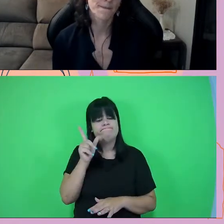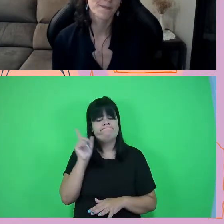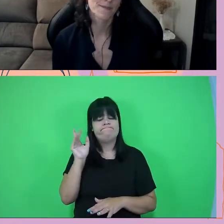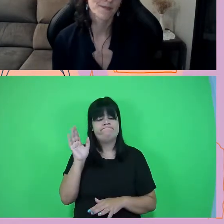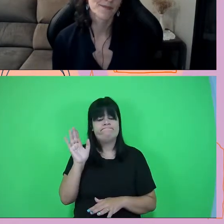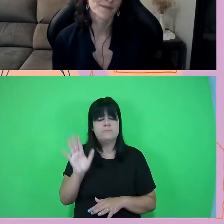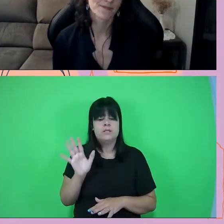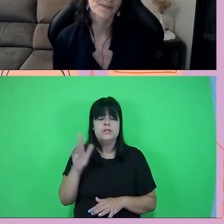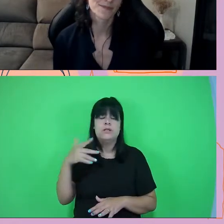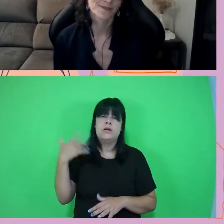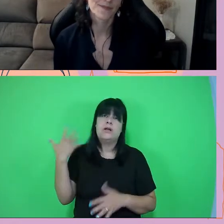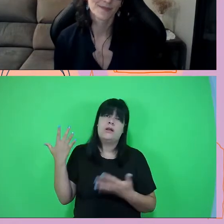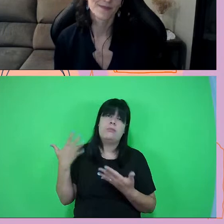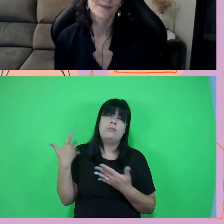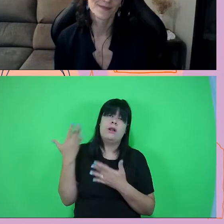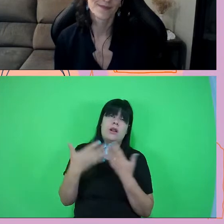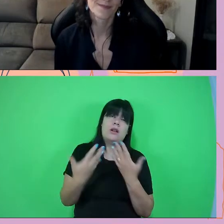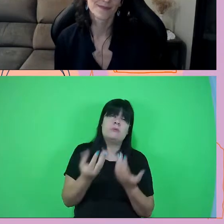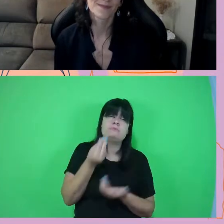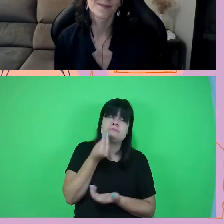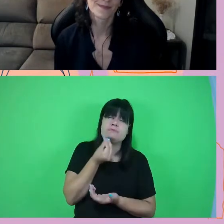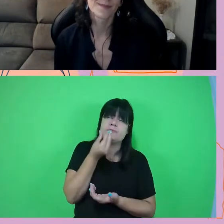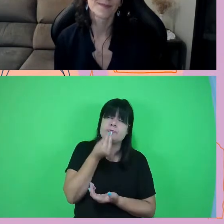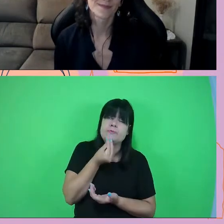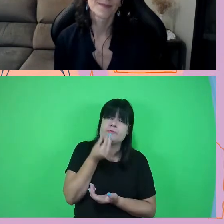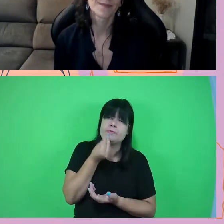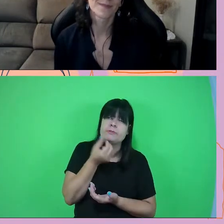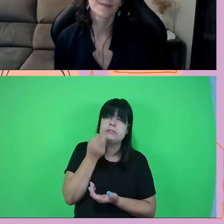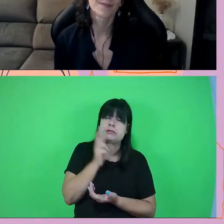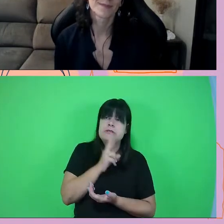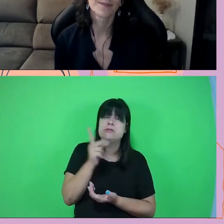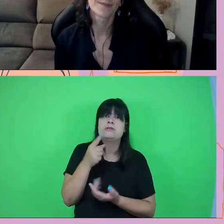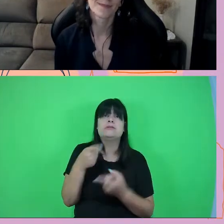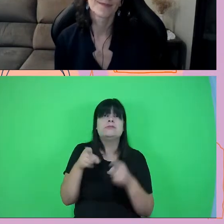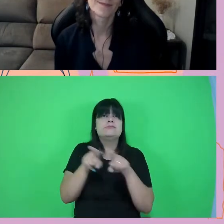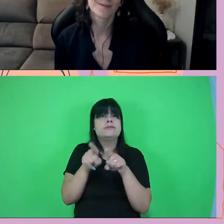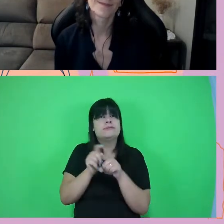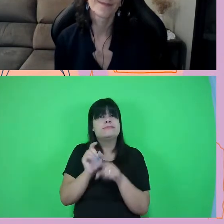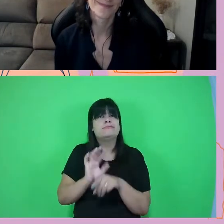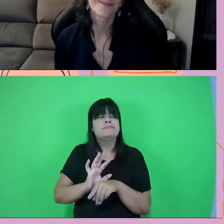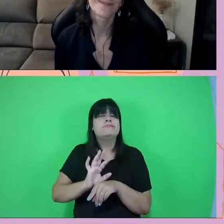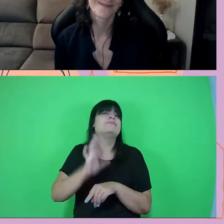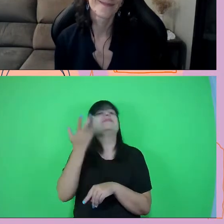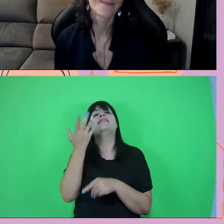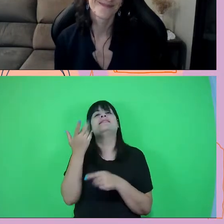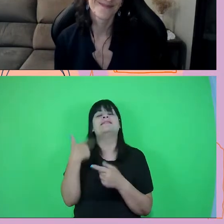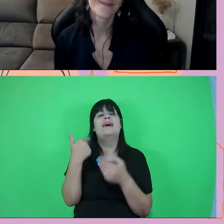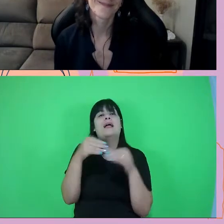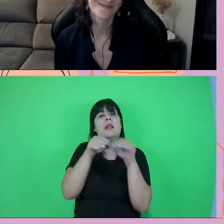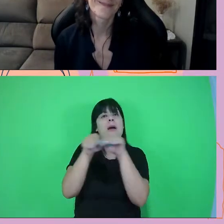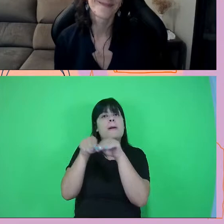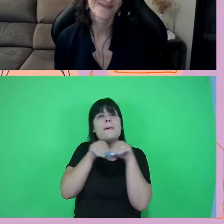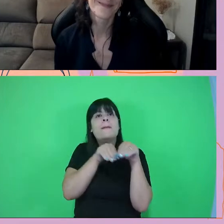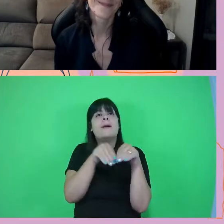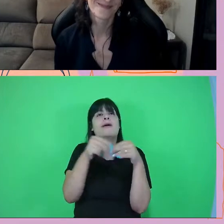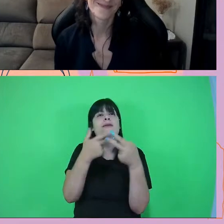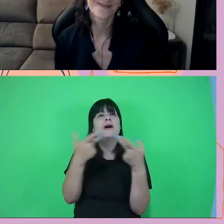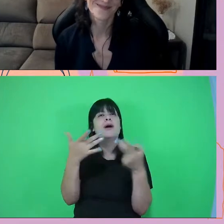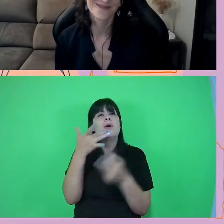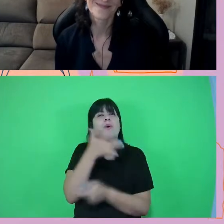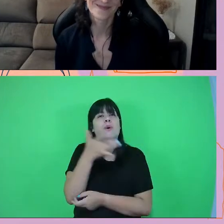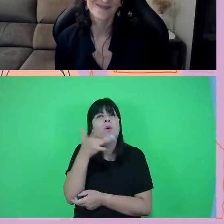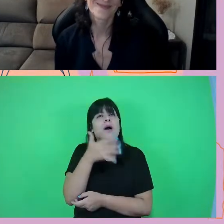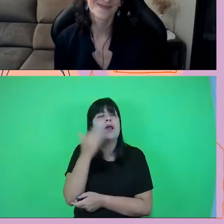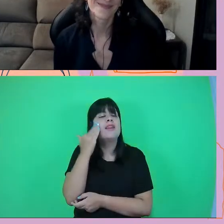vão ficando com um amargor diferente. E é só uma questão da gente harmonizar com coisinhas gostosas, entender